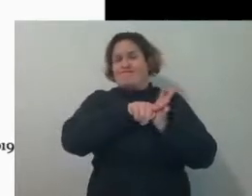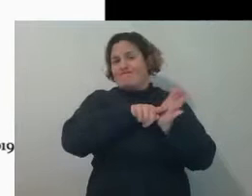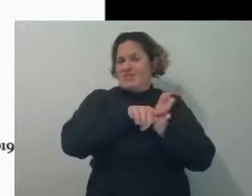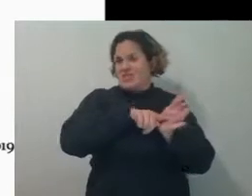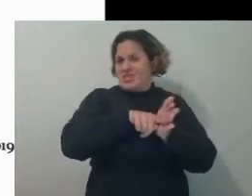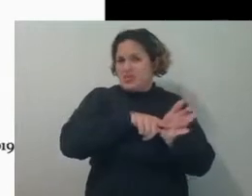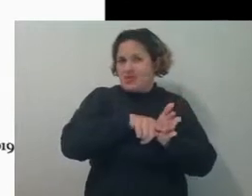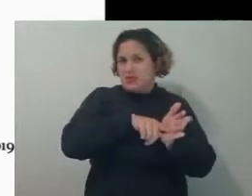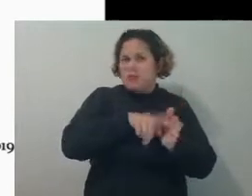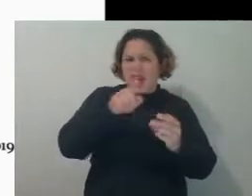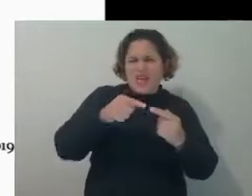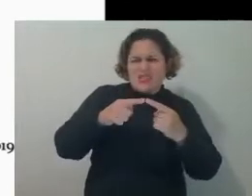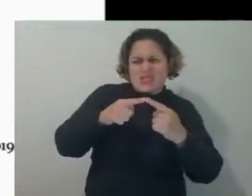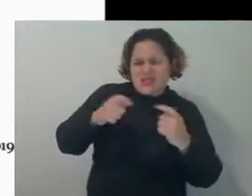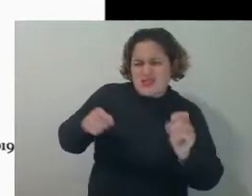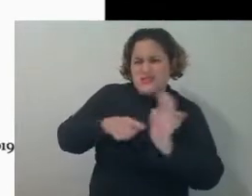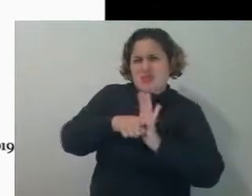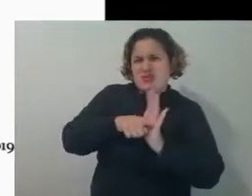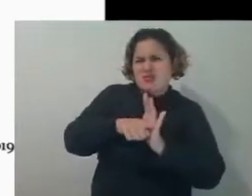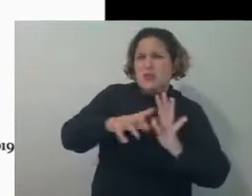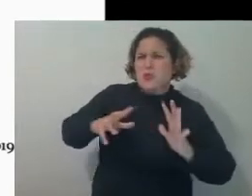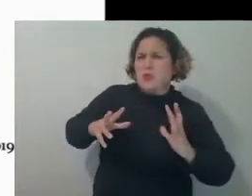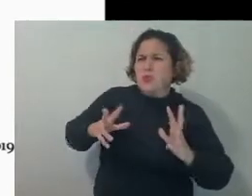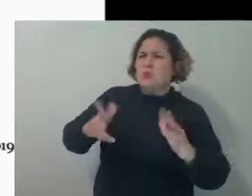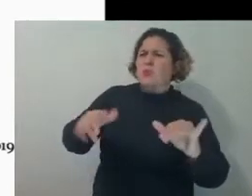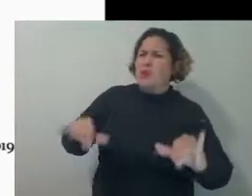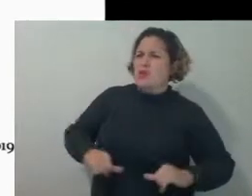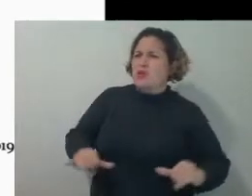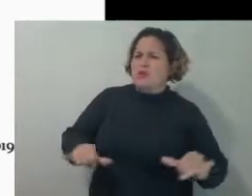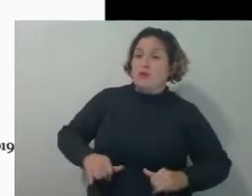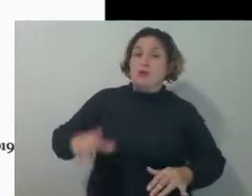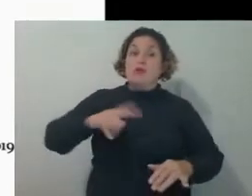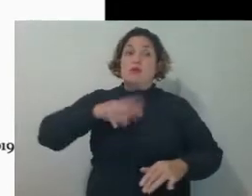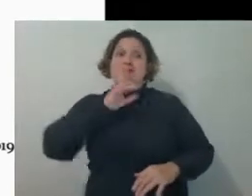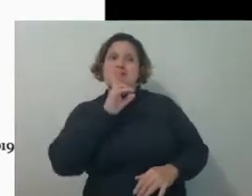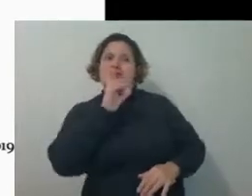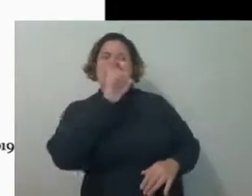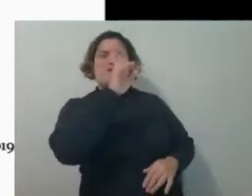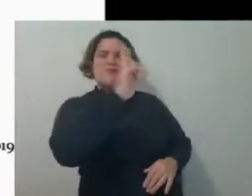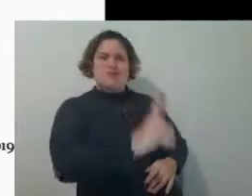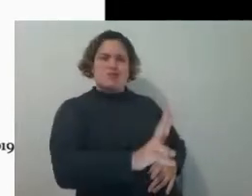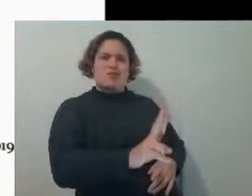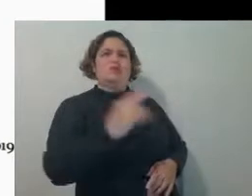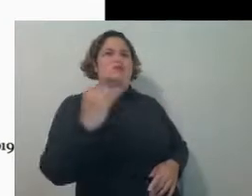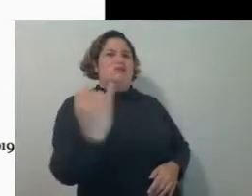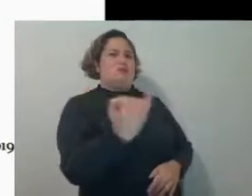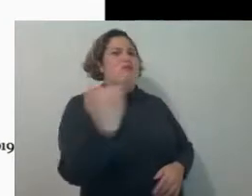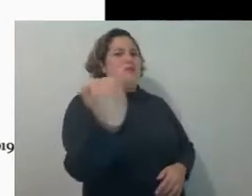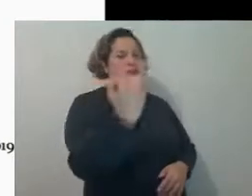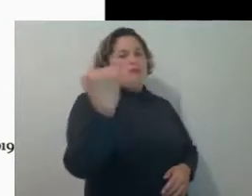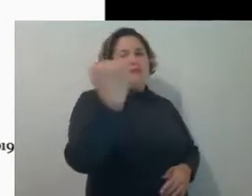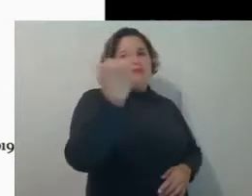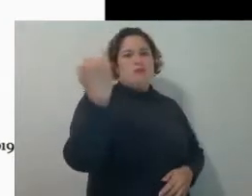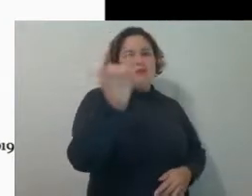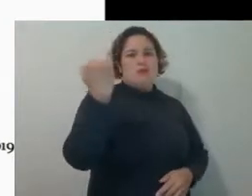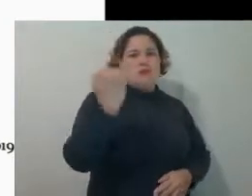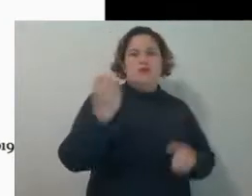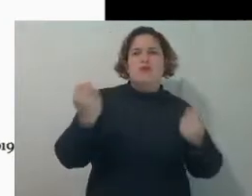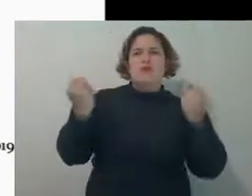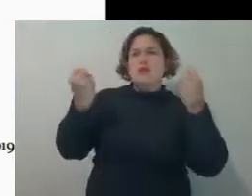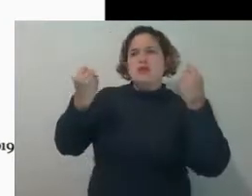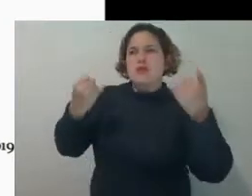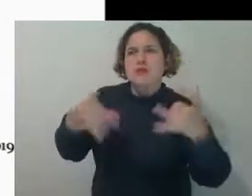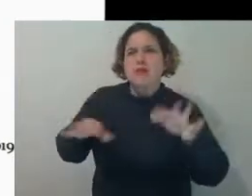o animal, que ele pode ter sofrido nesse experimento, por exemplo, poderia justificar